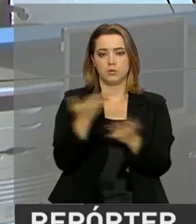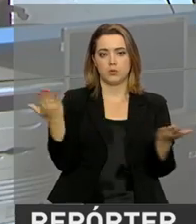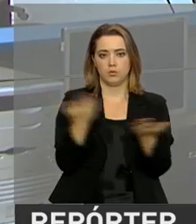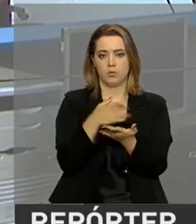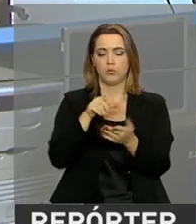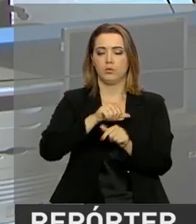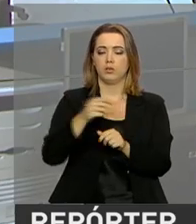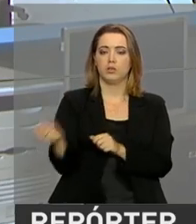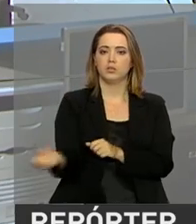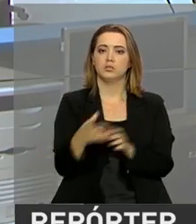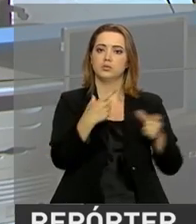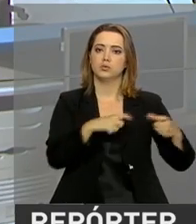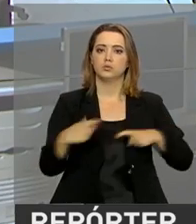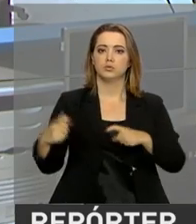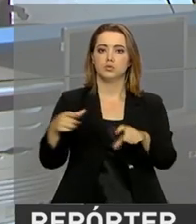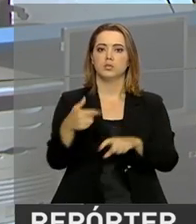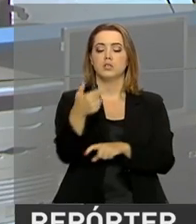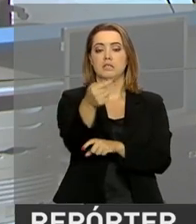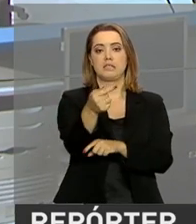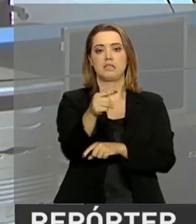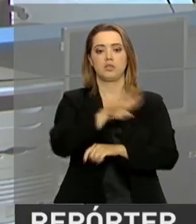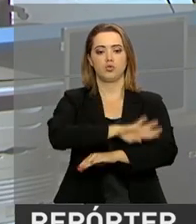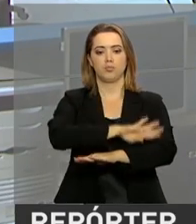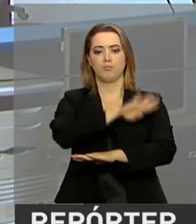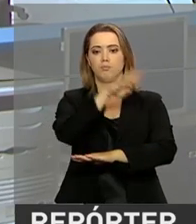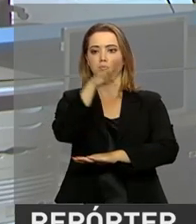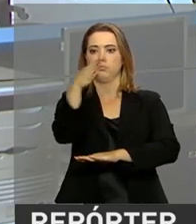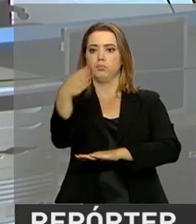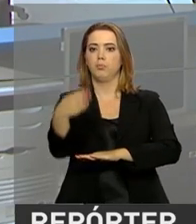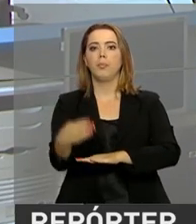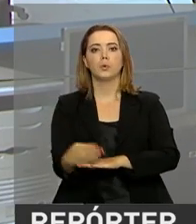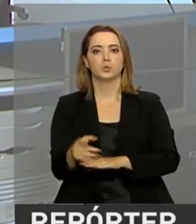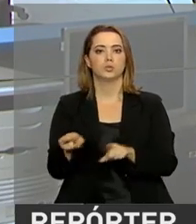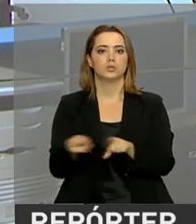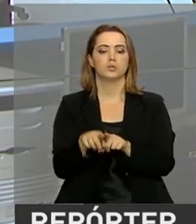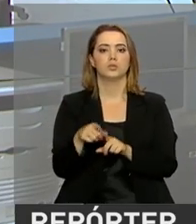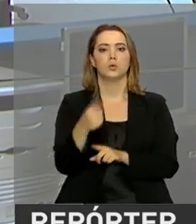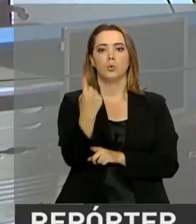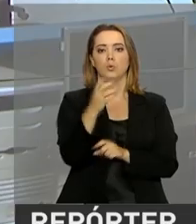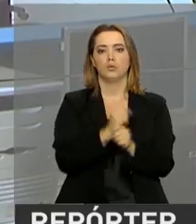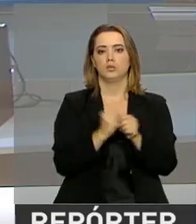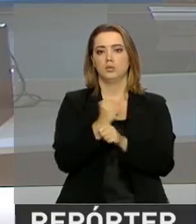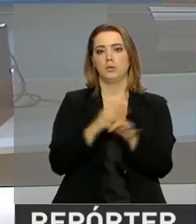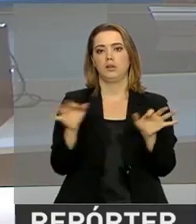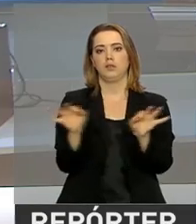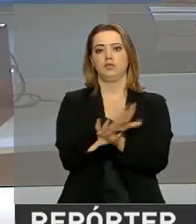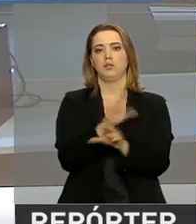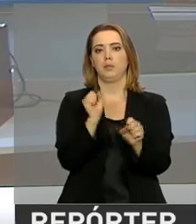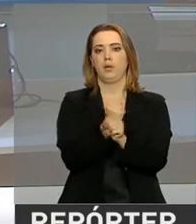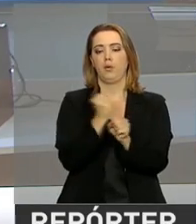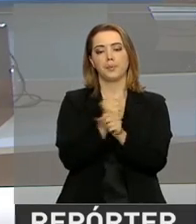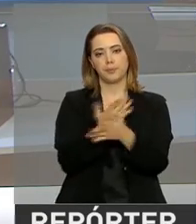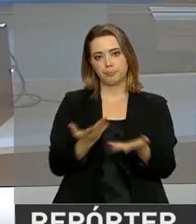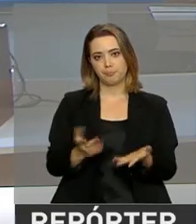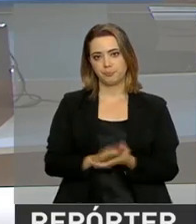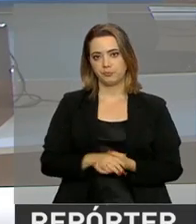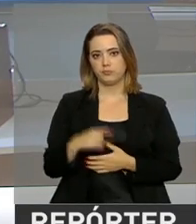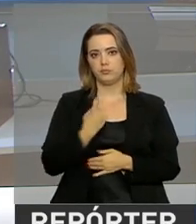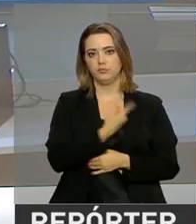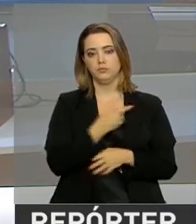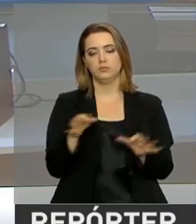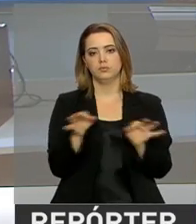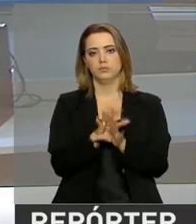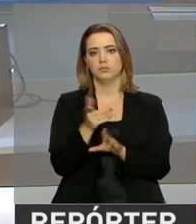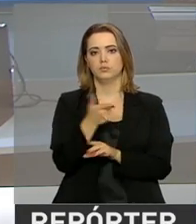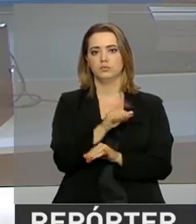e para a construção de sete pontes o prazo para conclusão das obras é de um ano e nós ficamos por aqui podemos